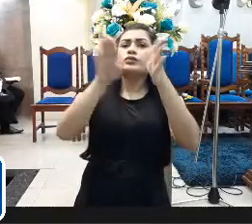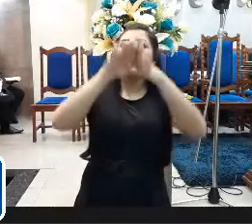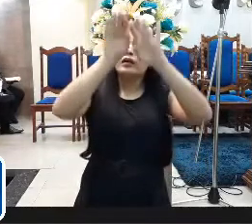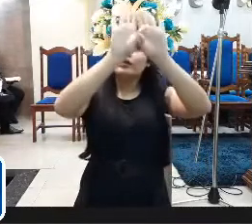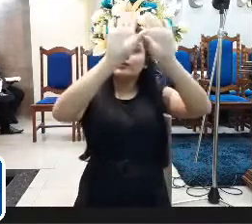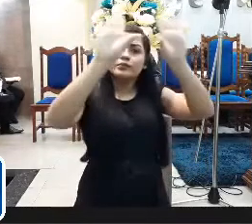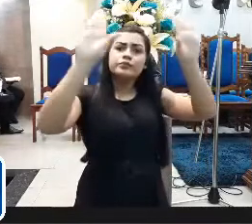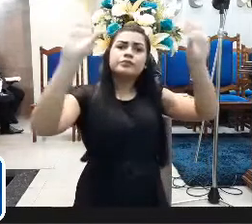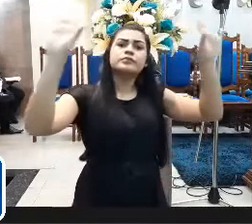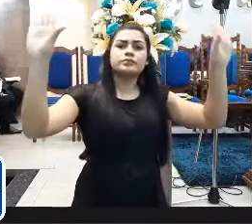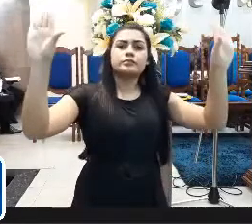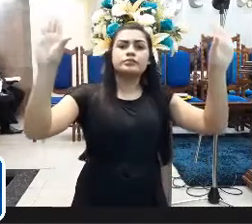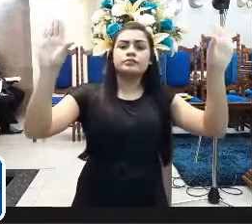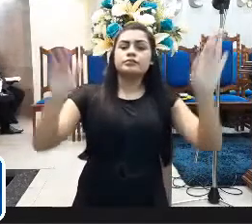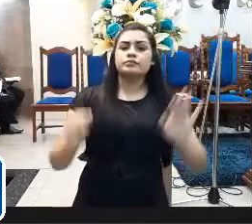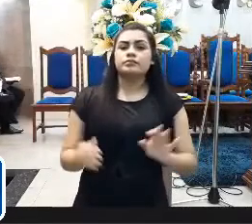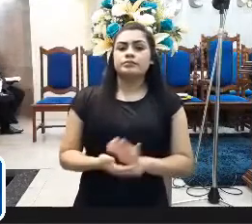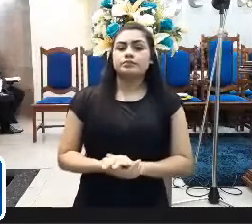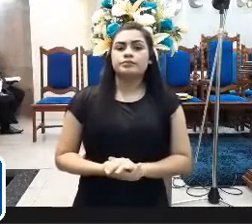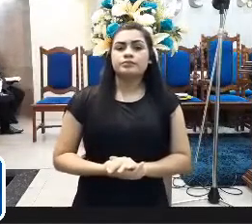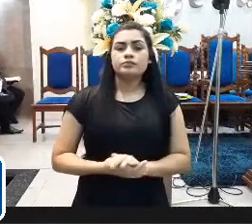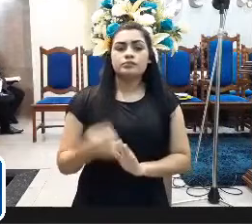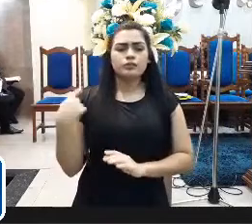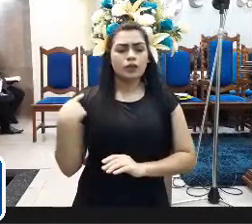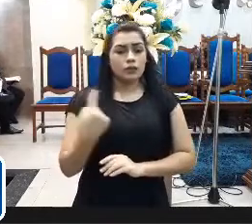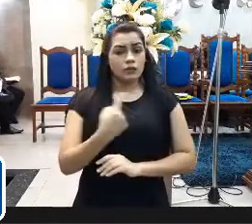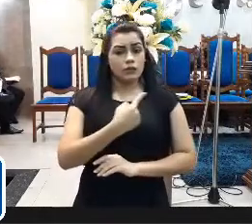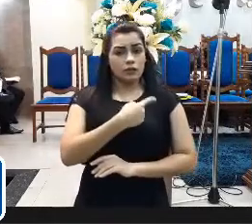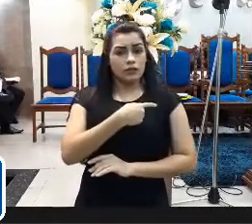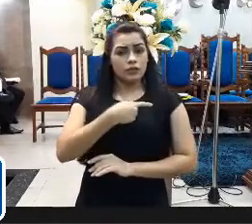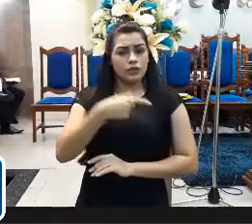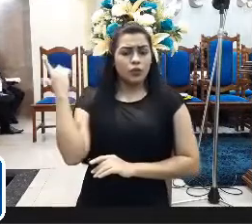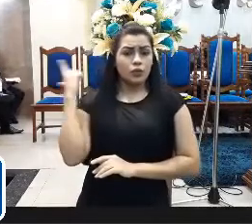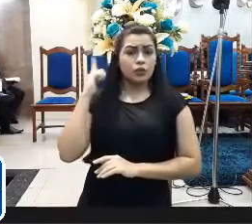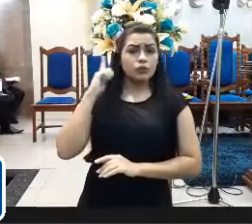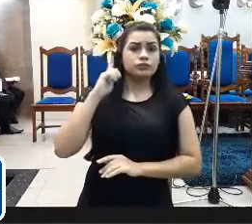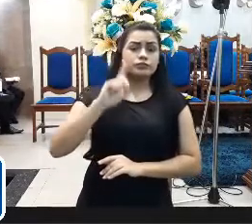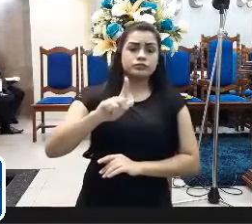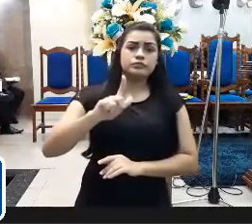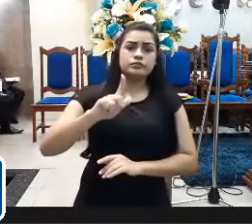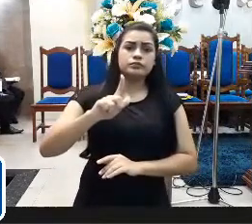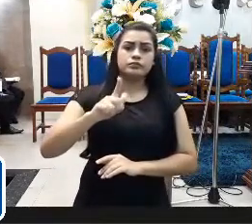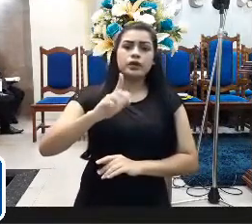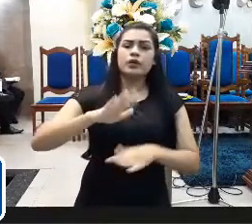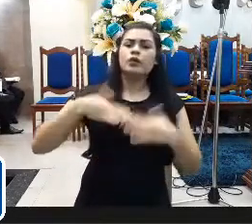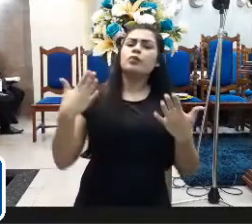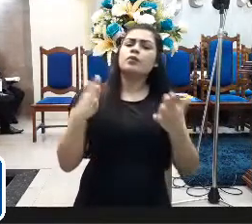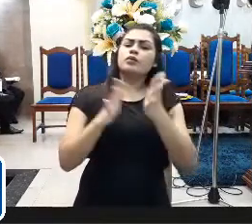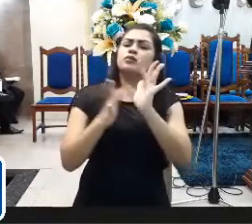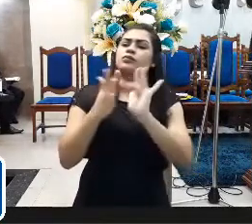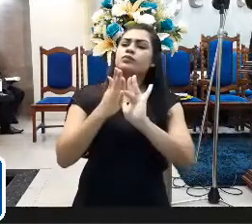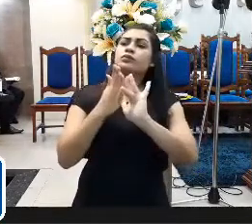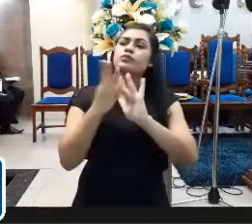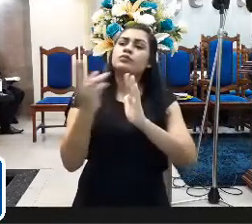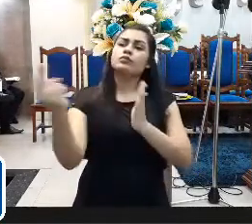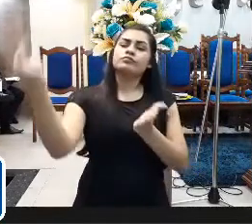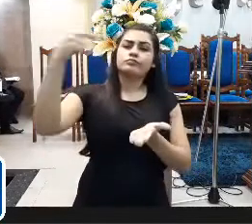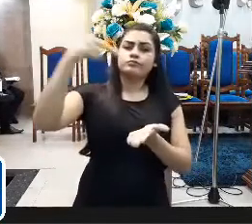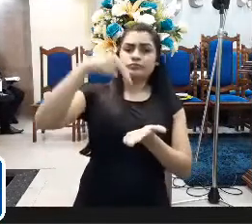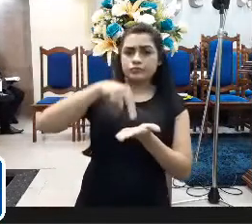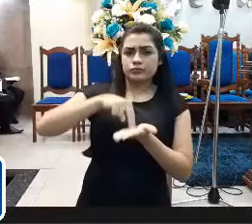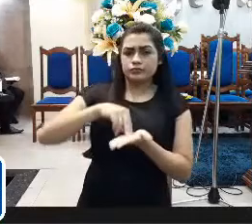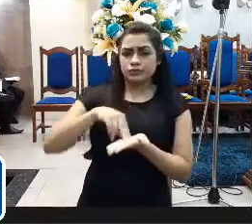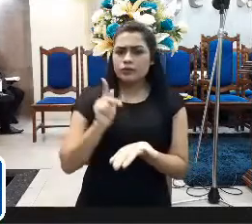ao céu de Deus, para alcançar a vinda gloriosa de Jesus, não é verdade?